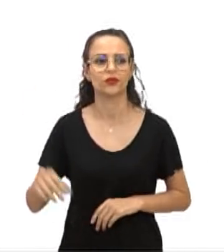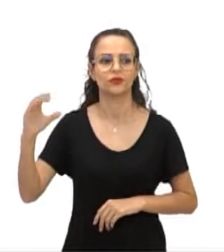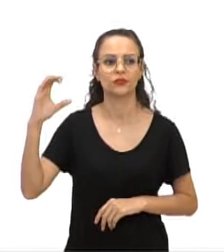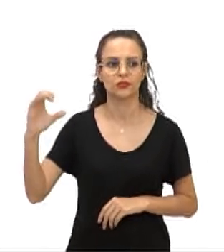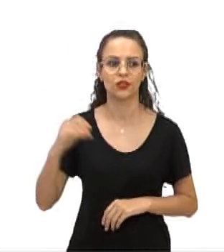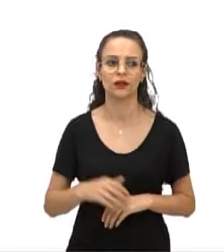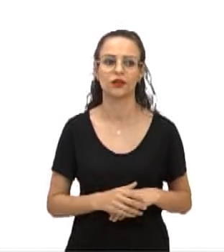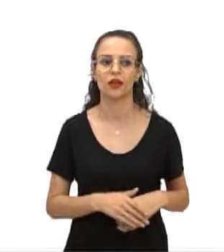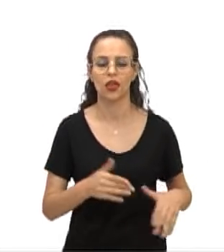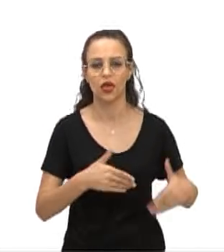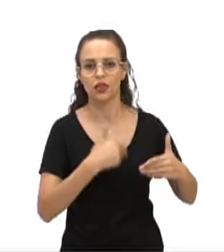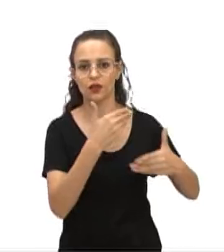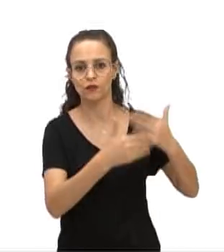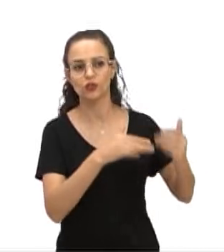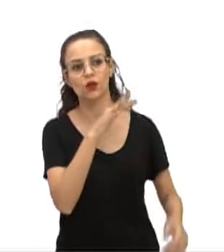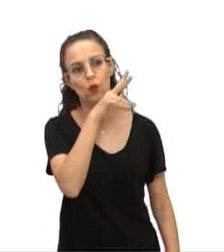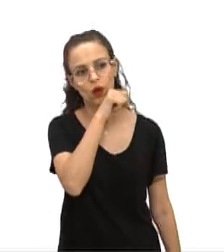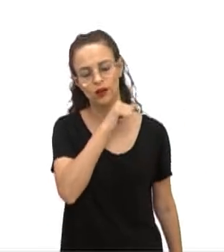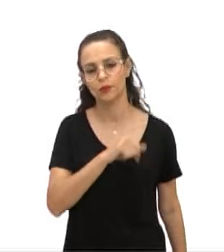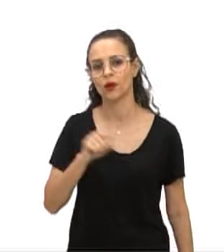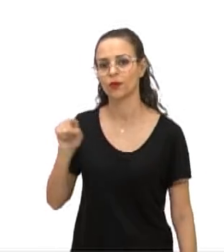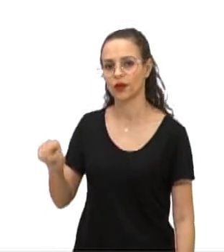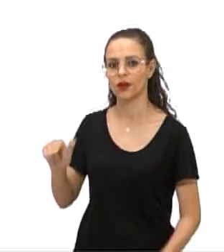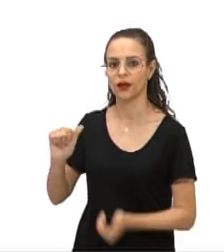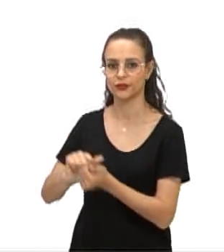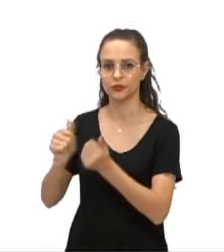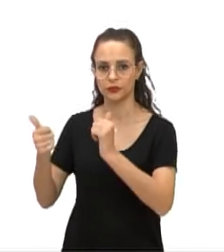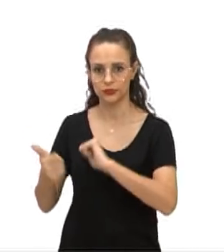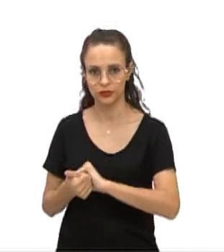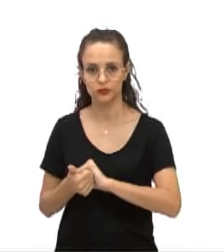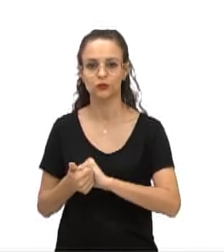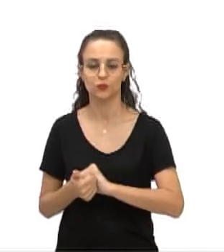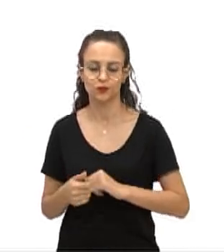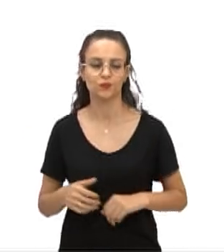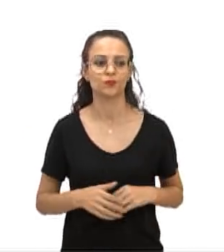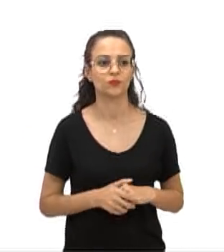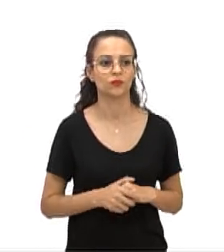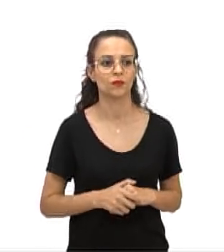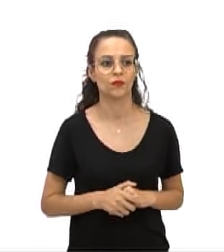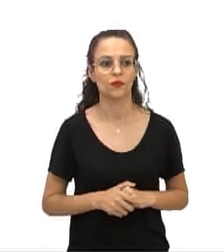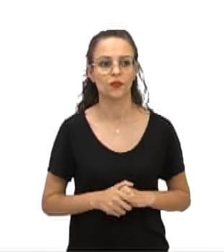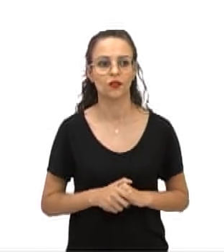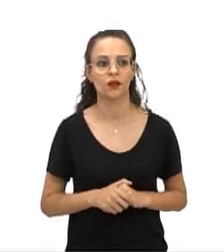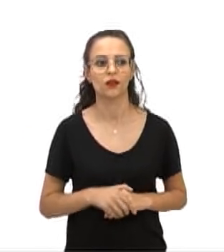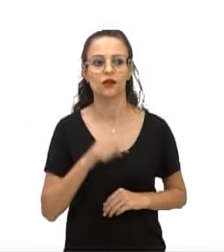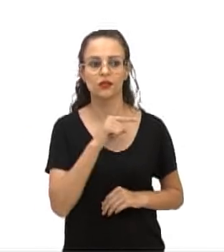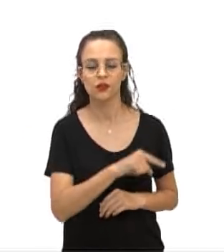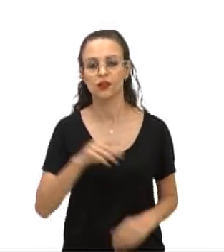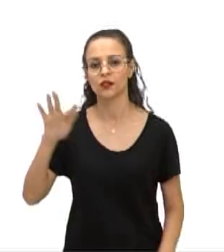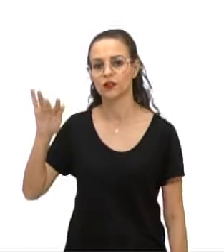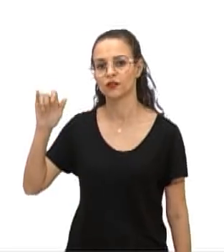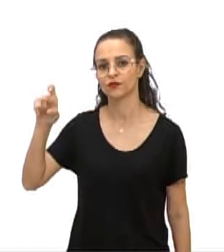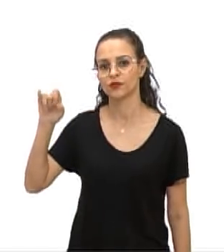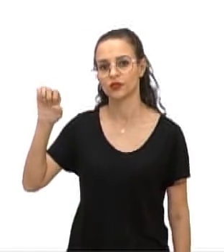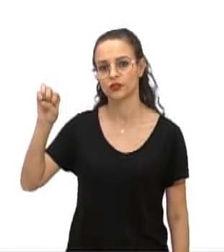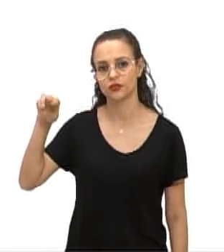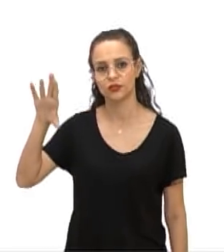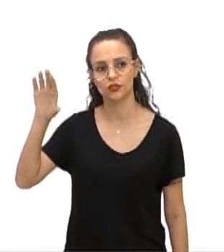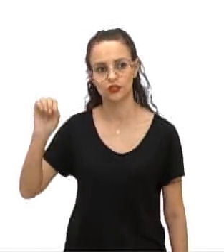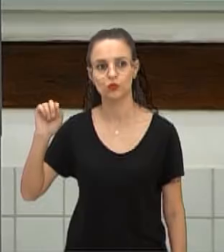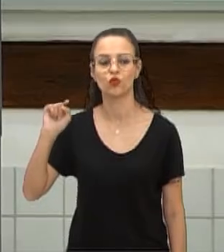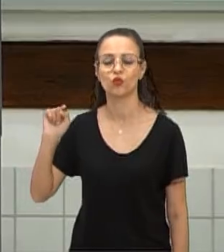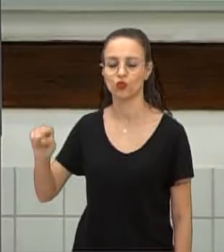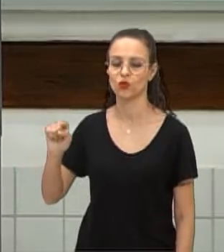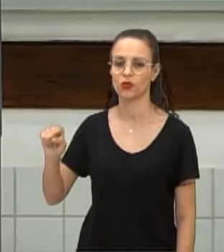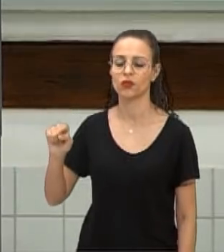C, foi a evolução animal pelo Lamarck e adaptação pelo Charles Darwin? Alternativa D, foi o fixismo